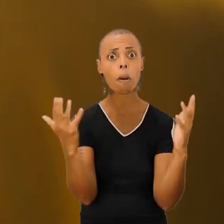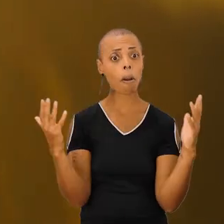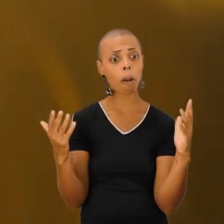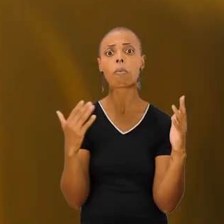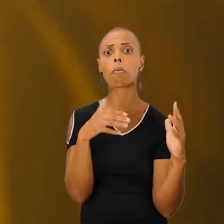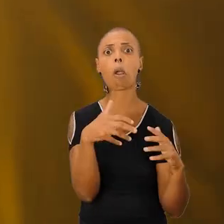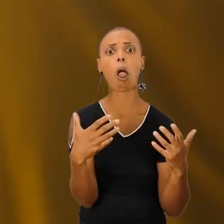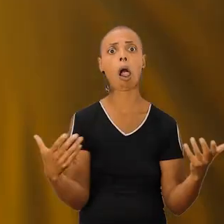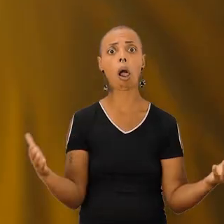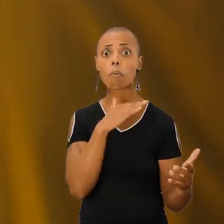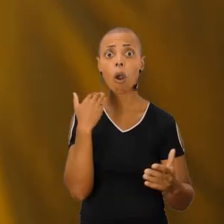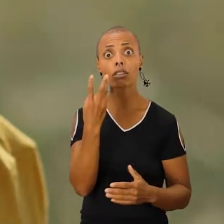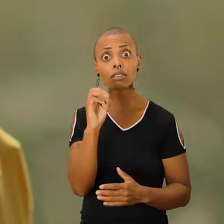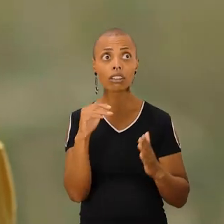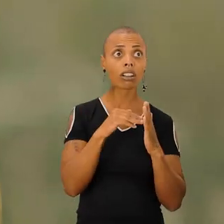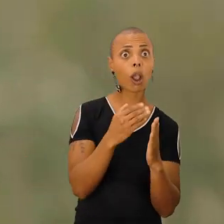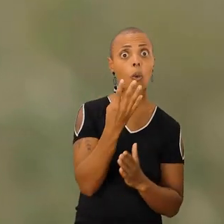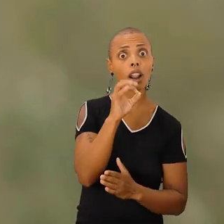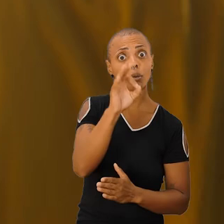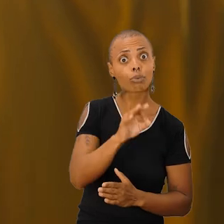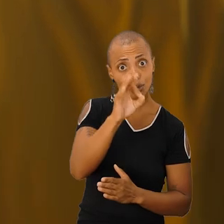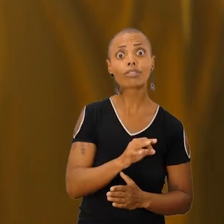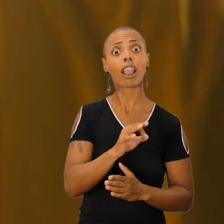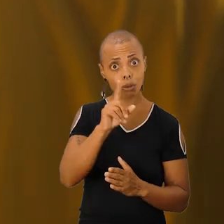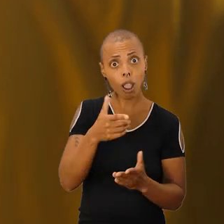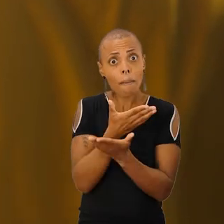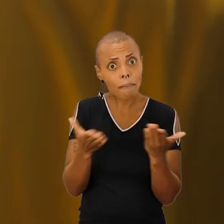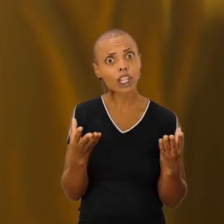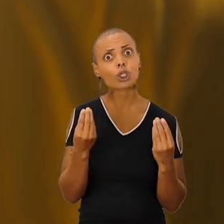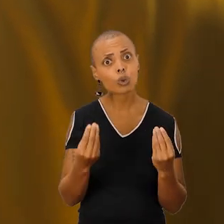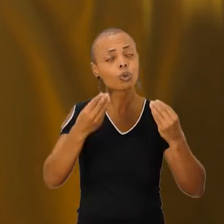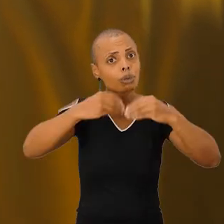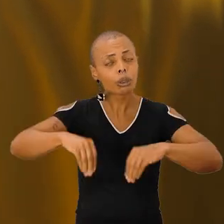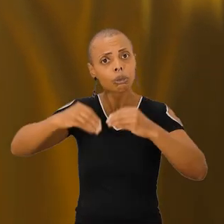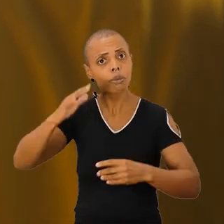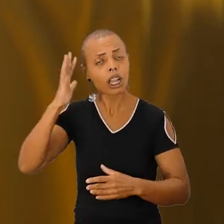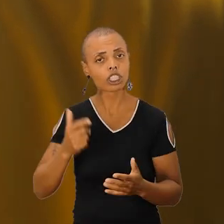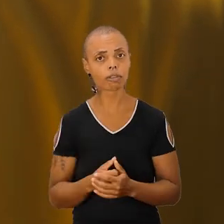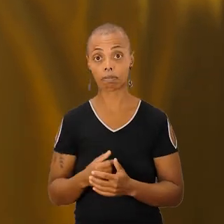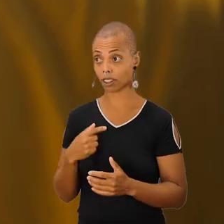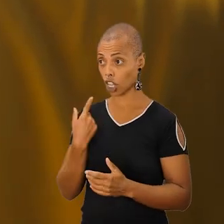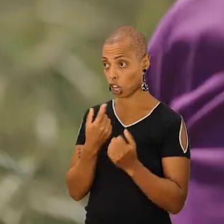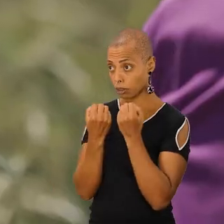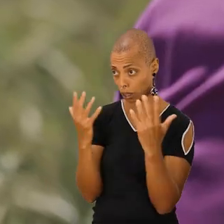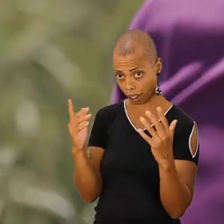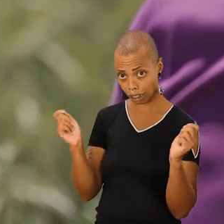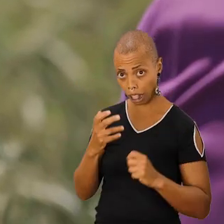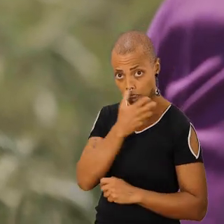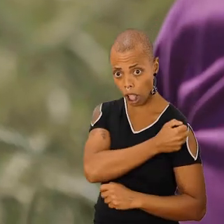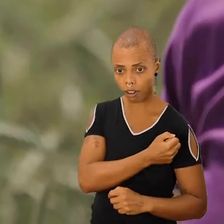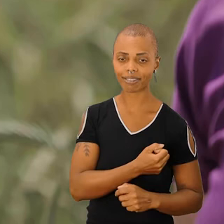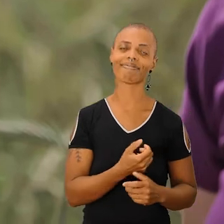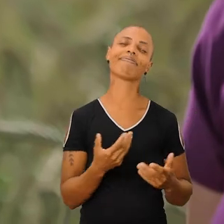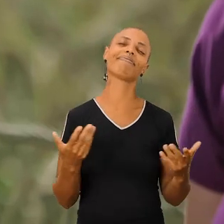torno de 30 a 40%. Sim, 30 a 40% da produção toda. Imagina perder tudo isso. E as nossas